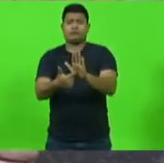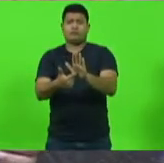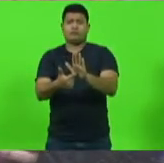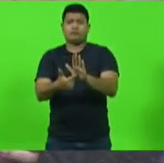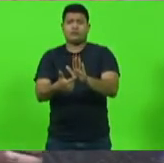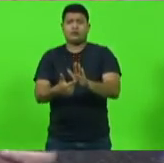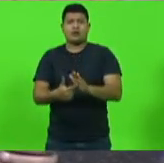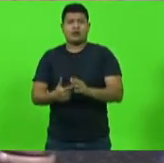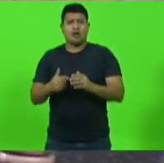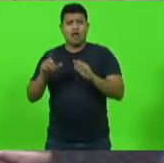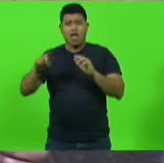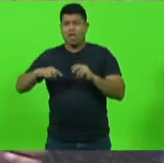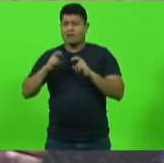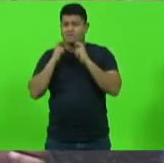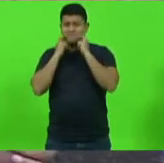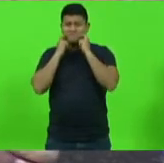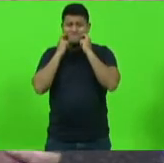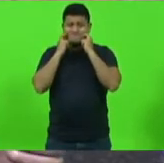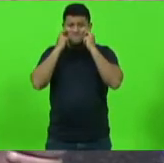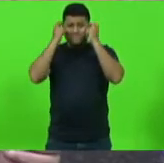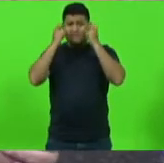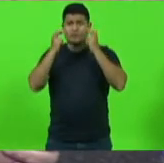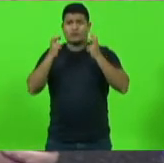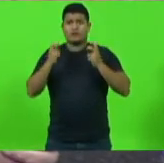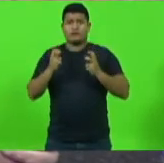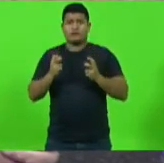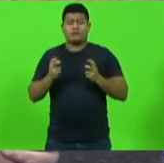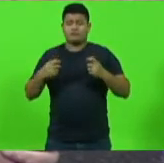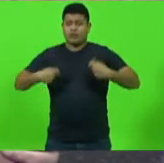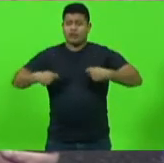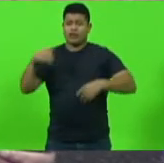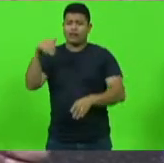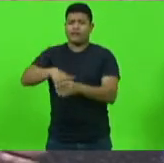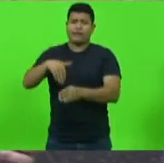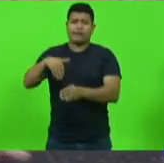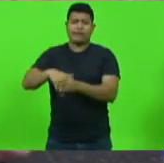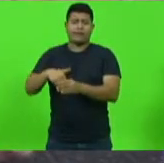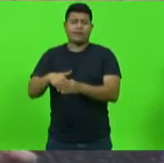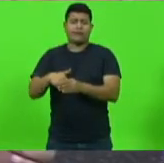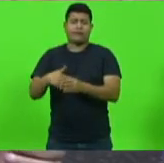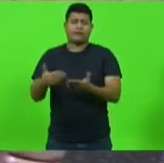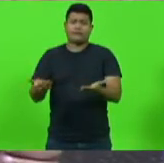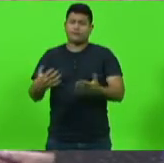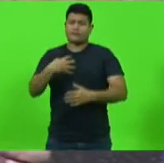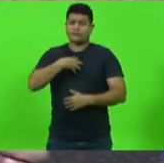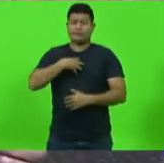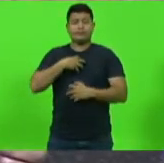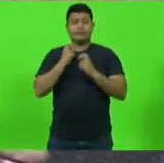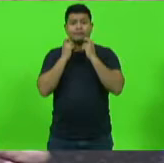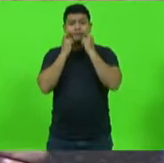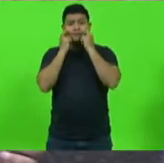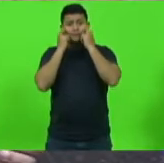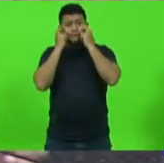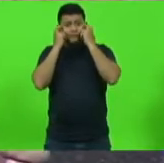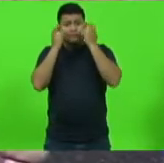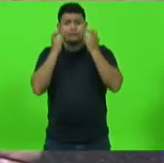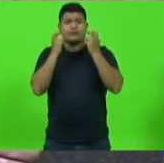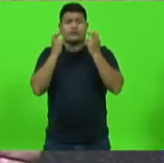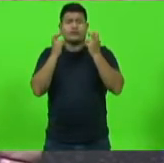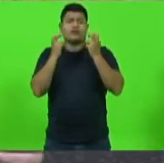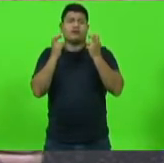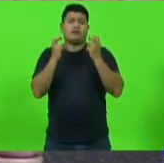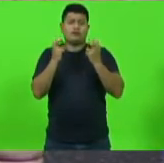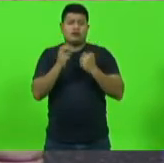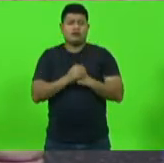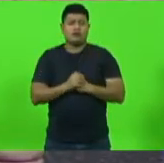isso é vexatório para quem tem que votar isso. Isso traz vexame, traz vergonha para